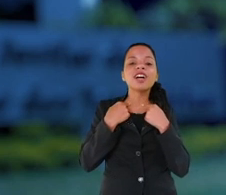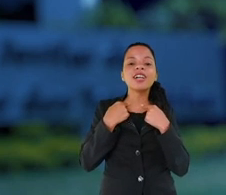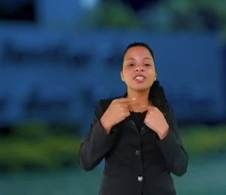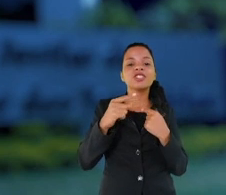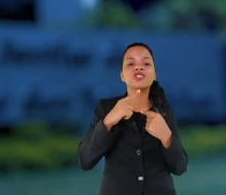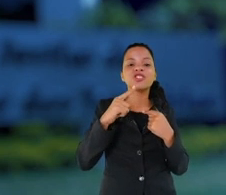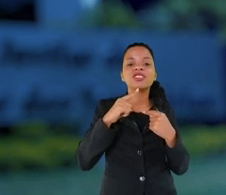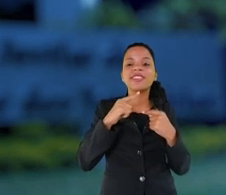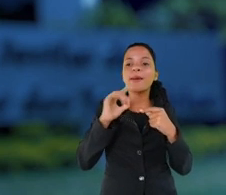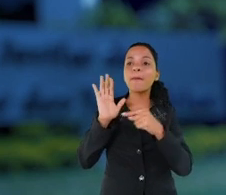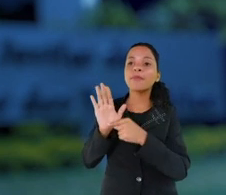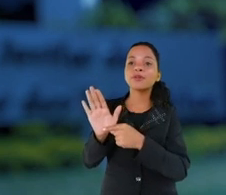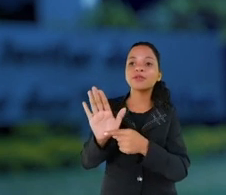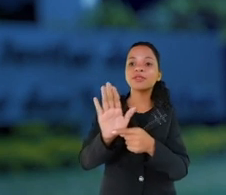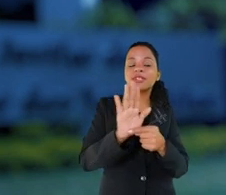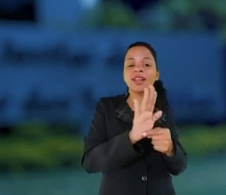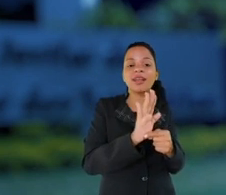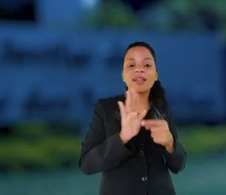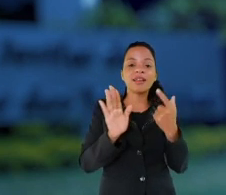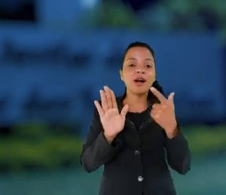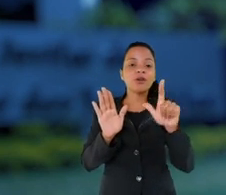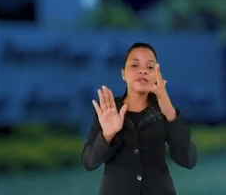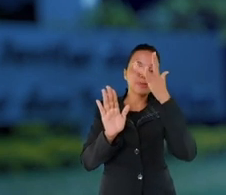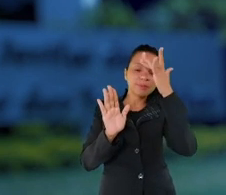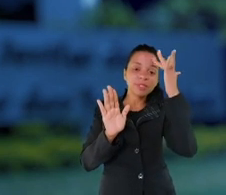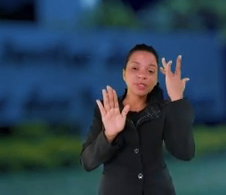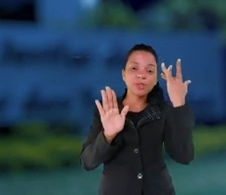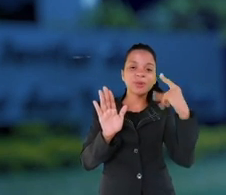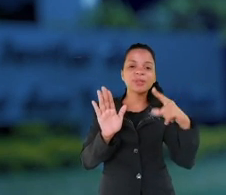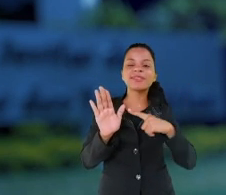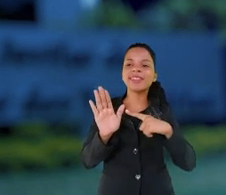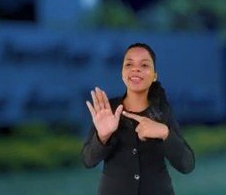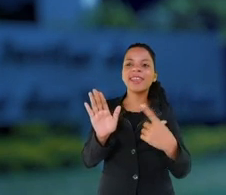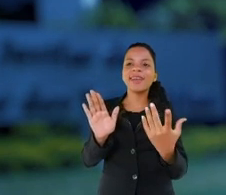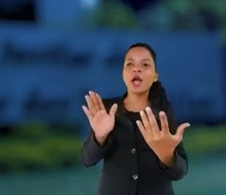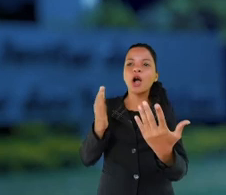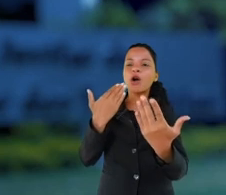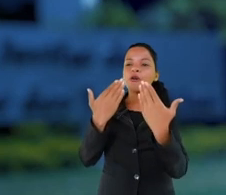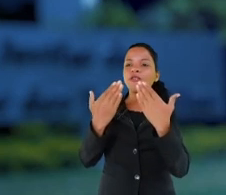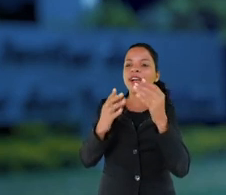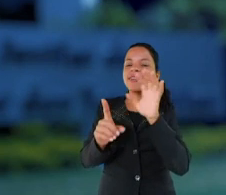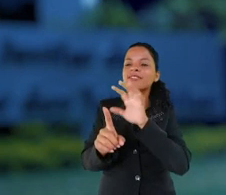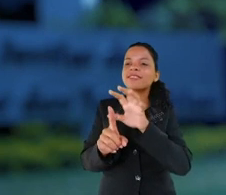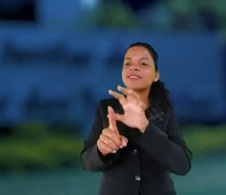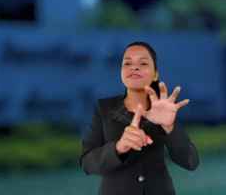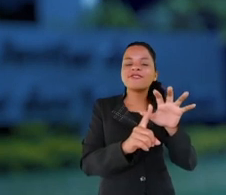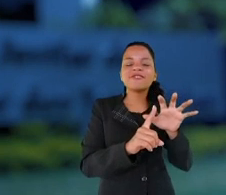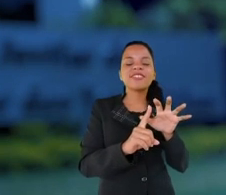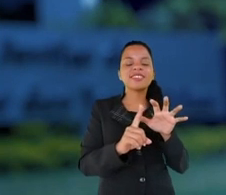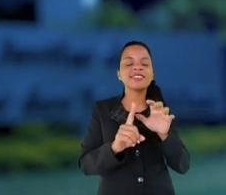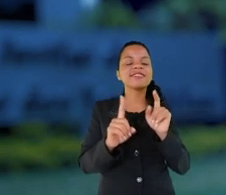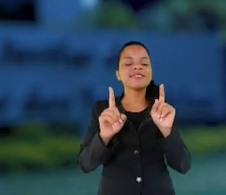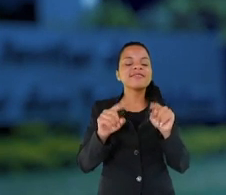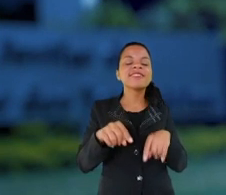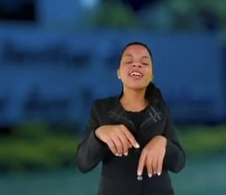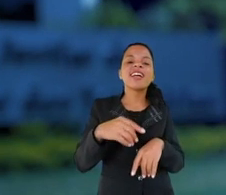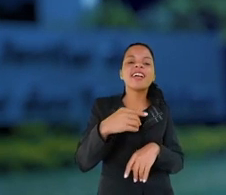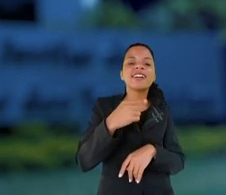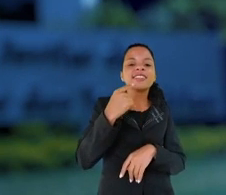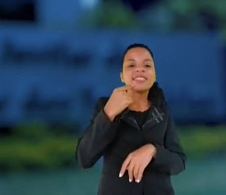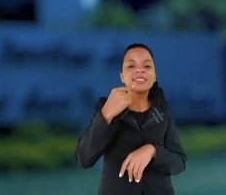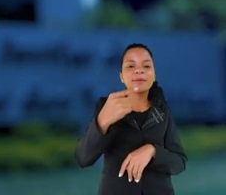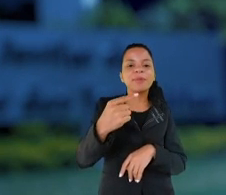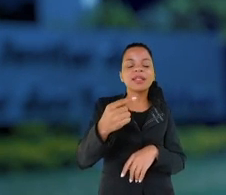outras pessoas, eu tenho vontade dessa conversa, digamos assim. Então, é uma semana que incentiva muito